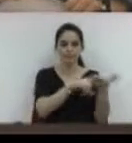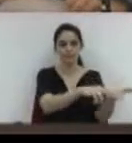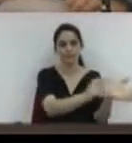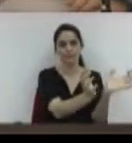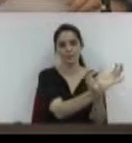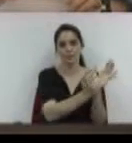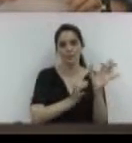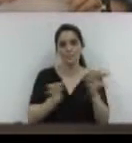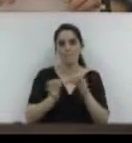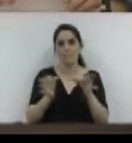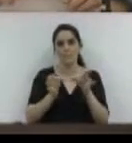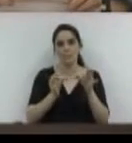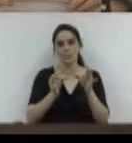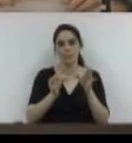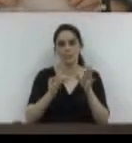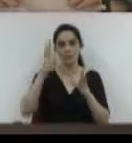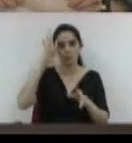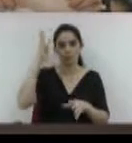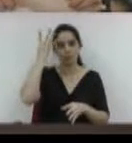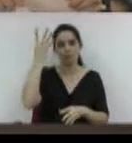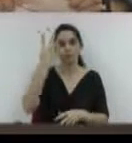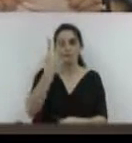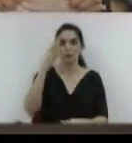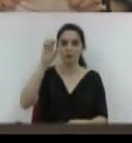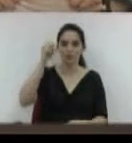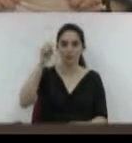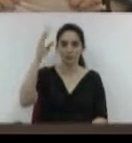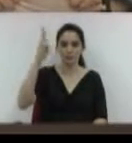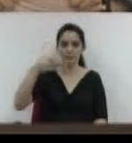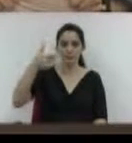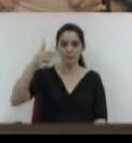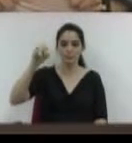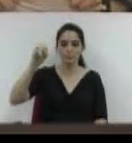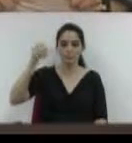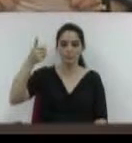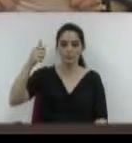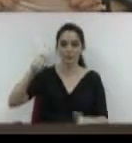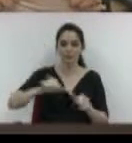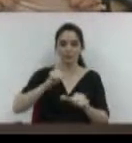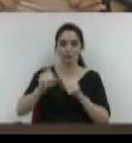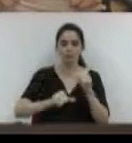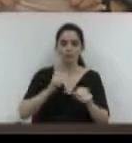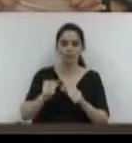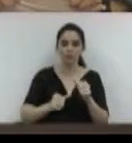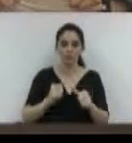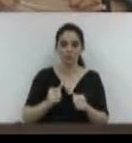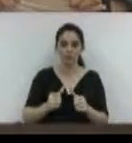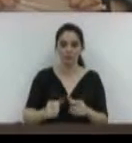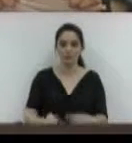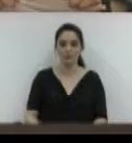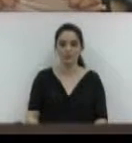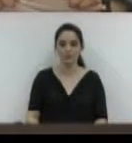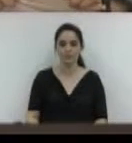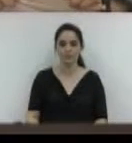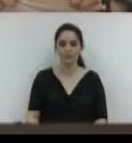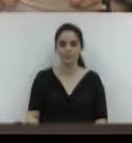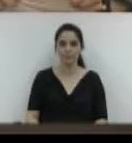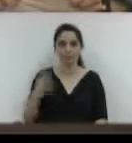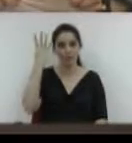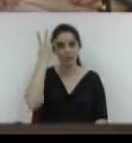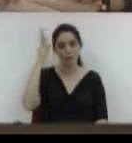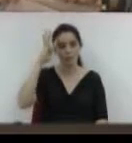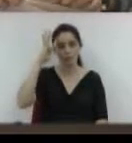comissões. Projeto de resolução 48/2015. Altera e acrescenta dispositivos da resolução